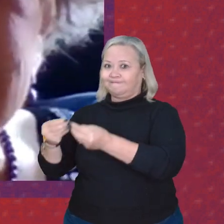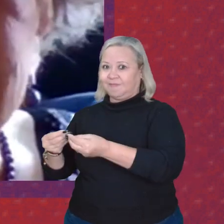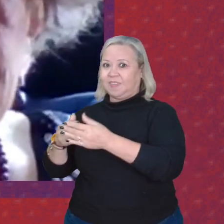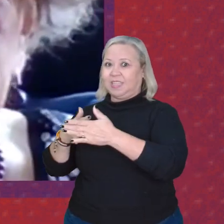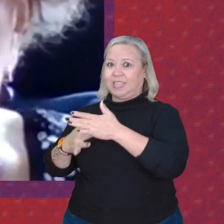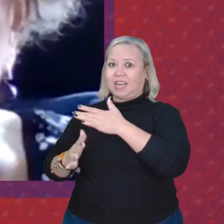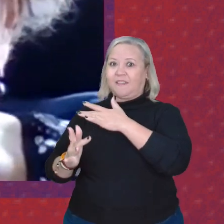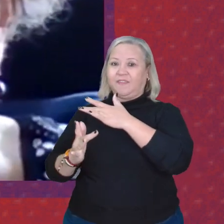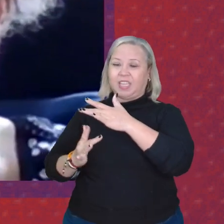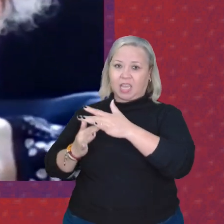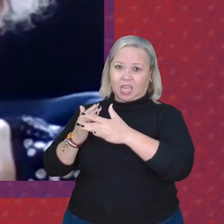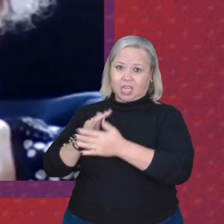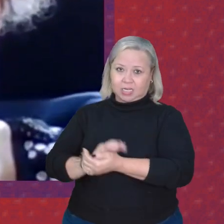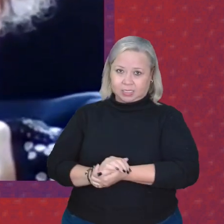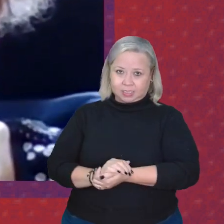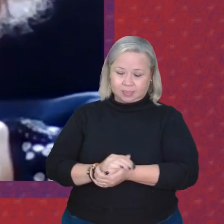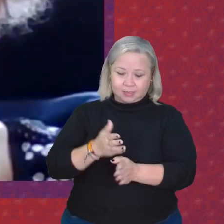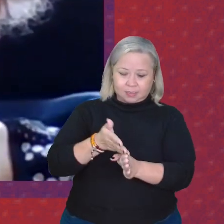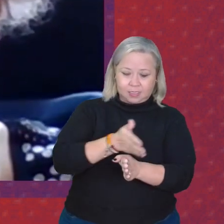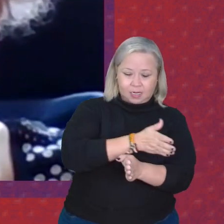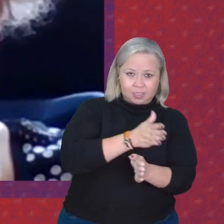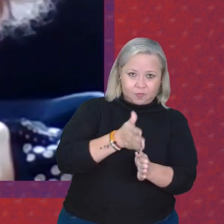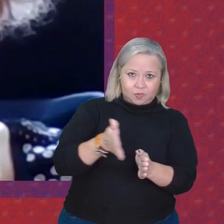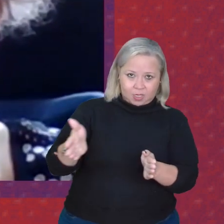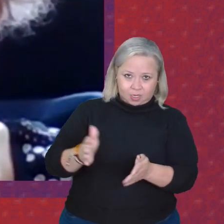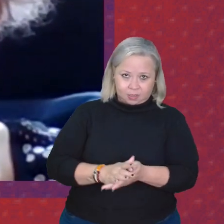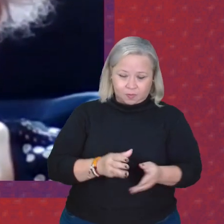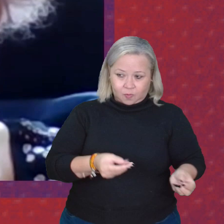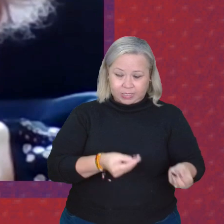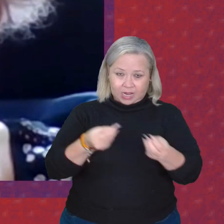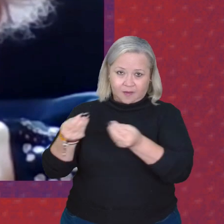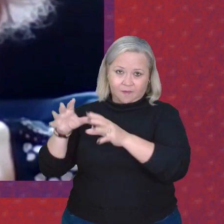traficadas nas fronteiras secas.